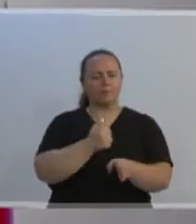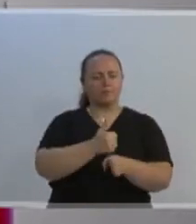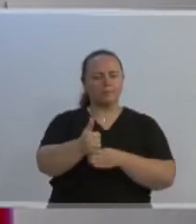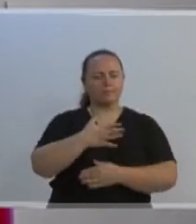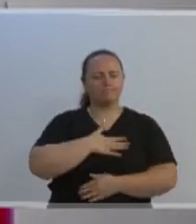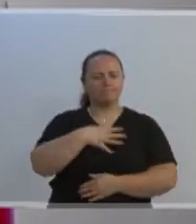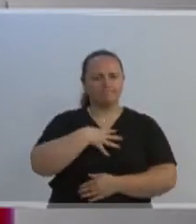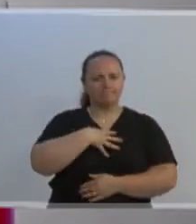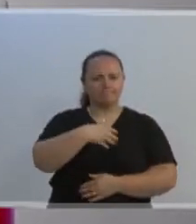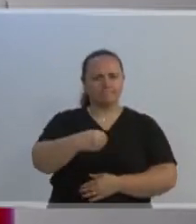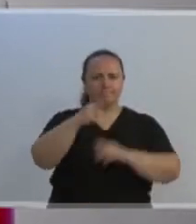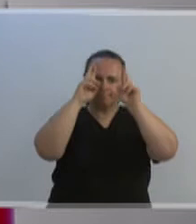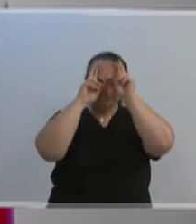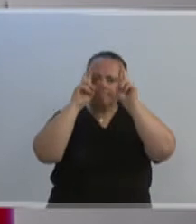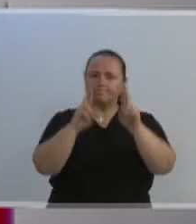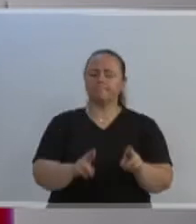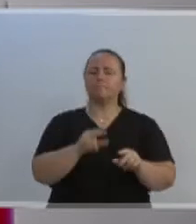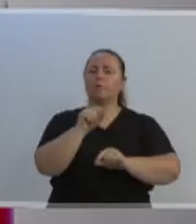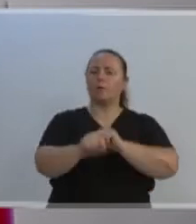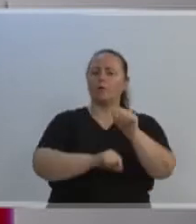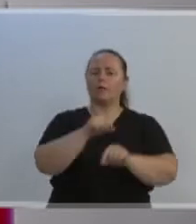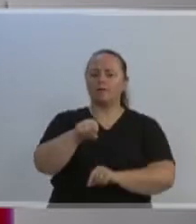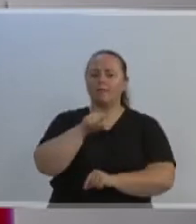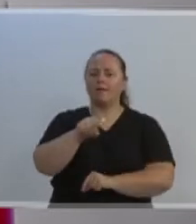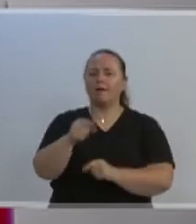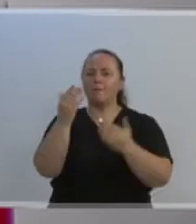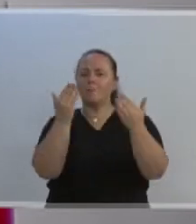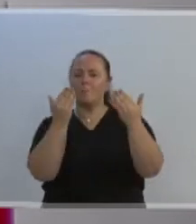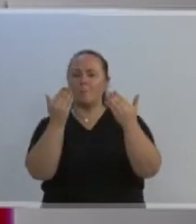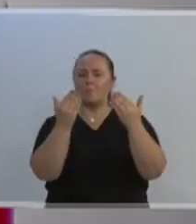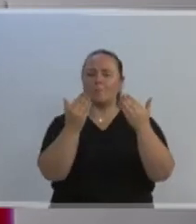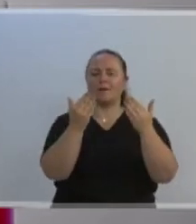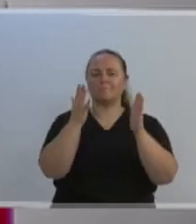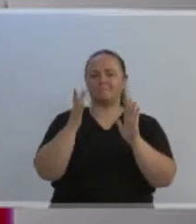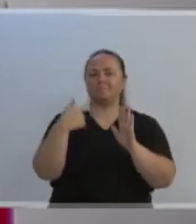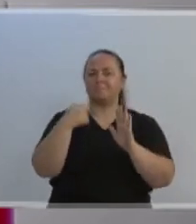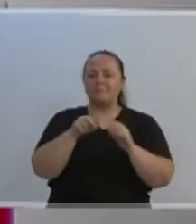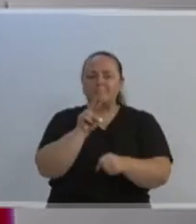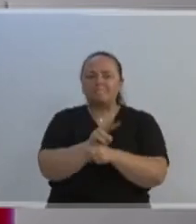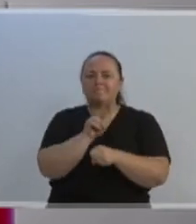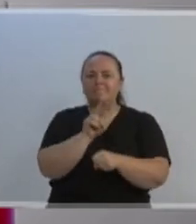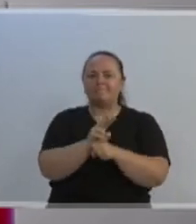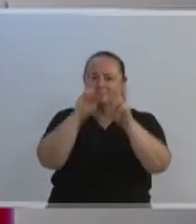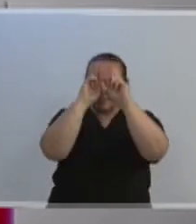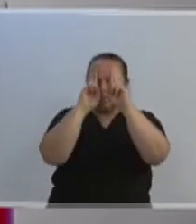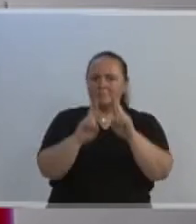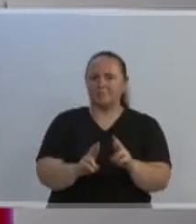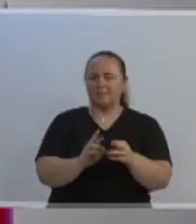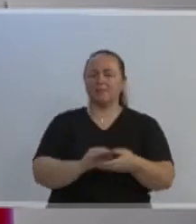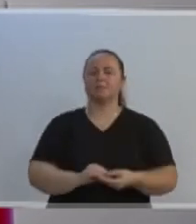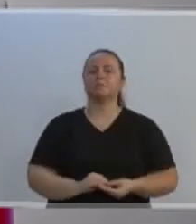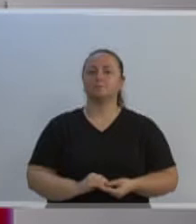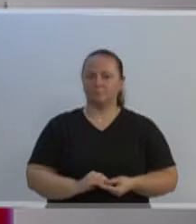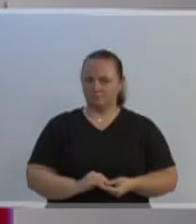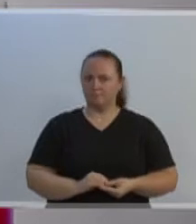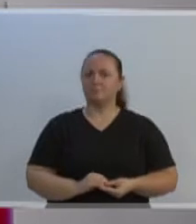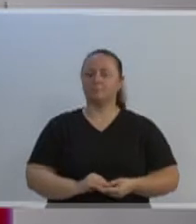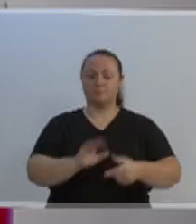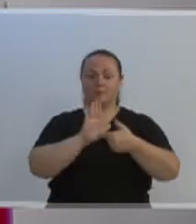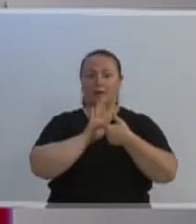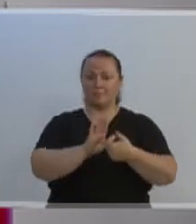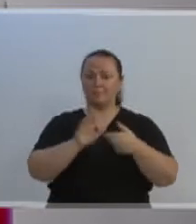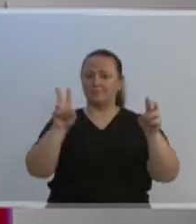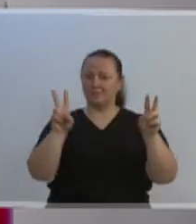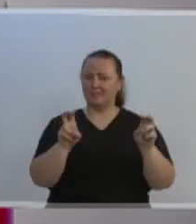filha, respeitando a sua fragilidade psicológica e condição de pessoa em desenvolvimento, a apresentação desses